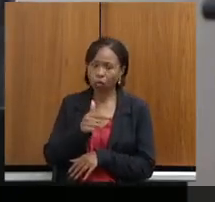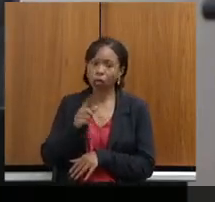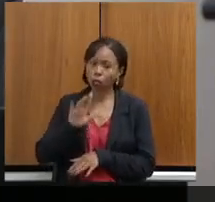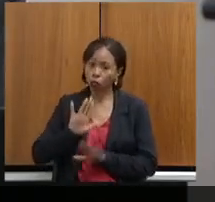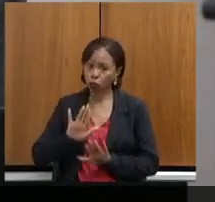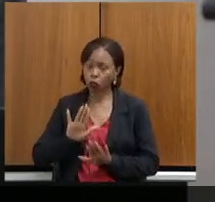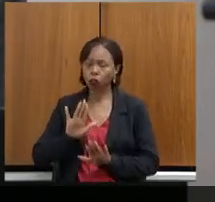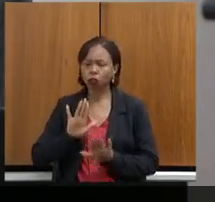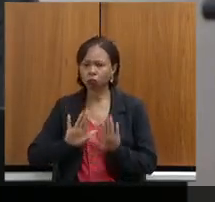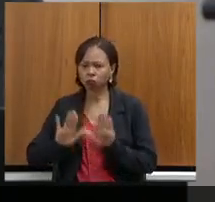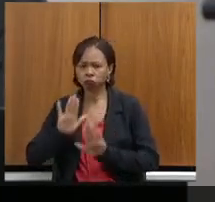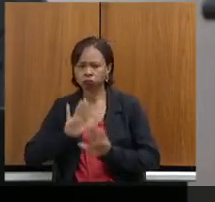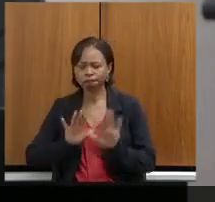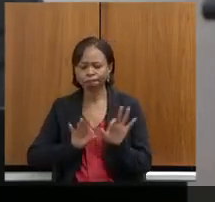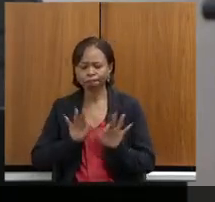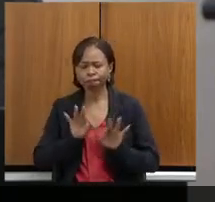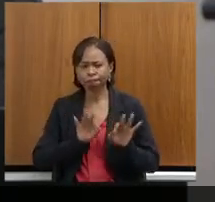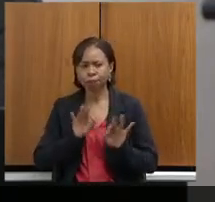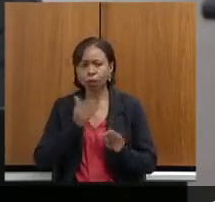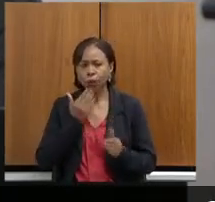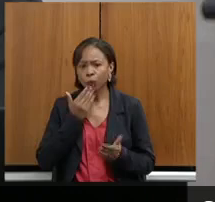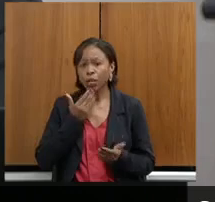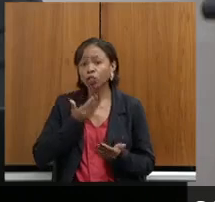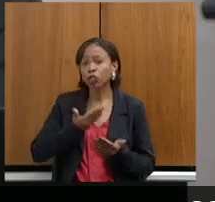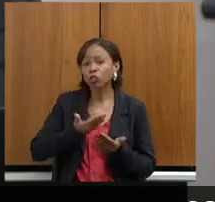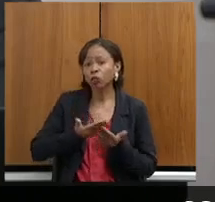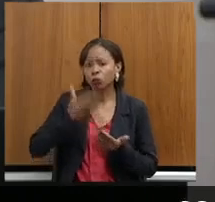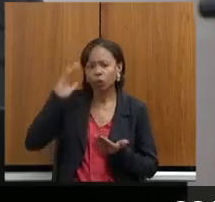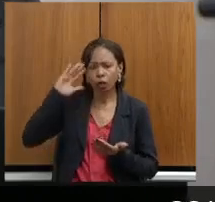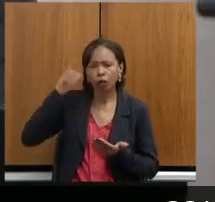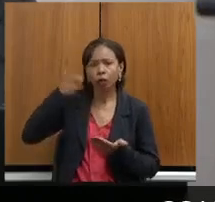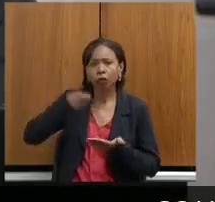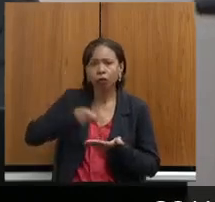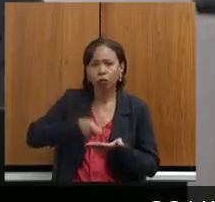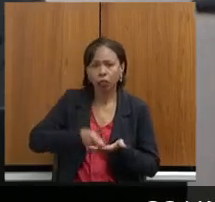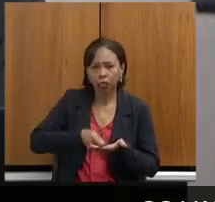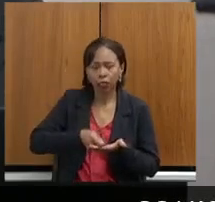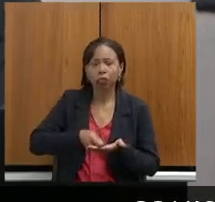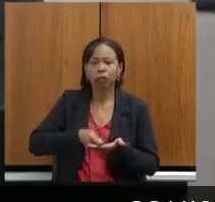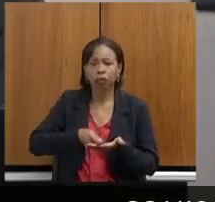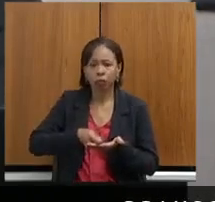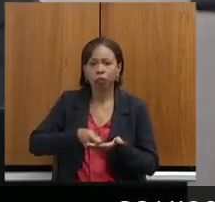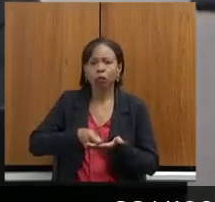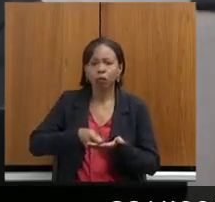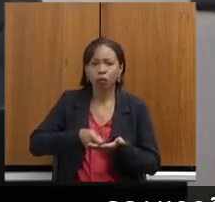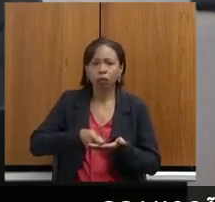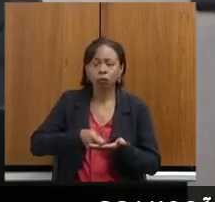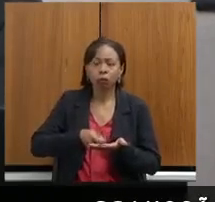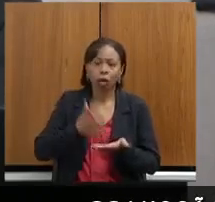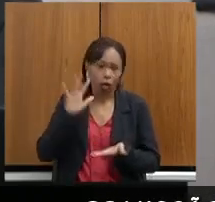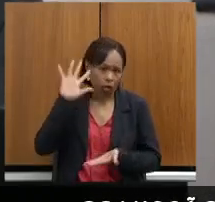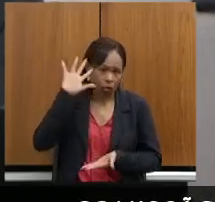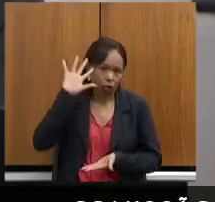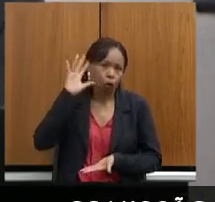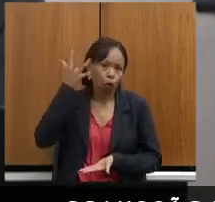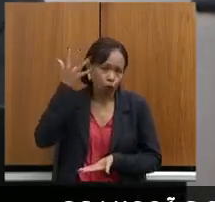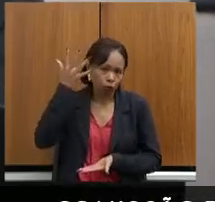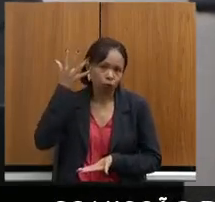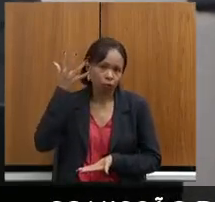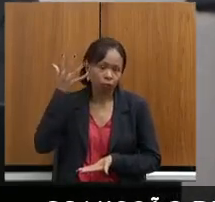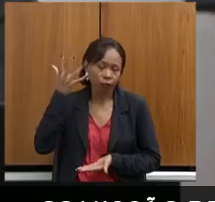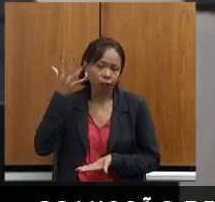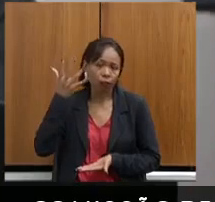o gelo de elaborar pedidos de providências solicitando hora pedido de providências no sentido de